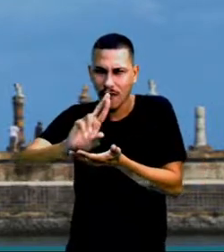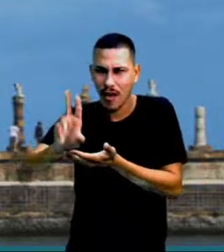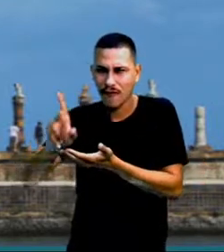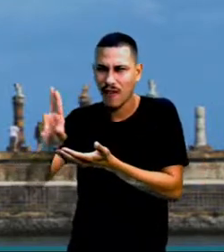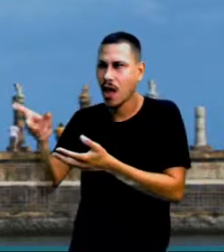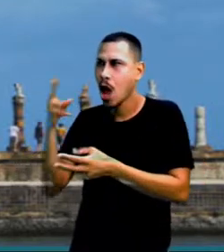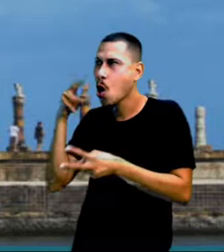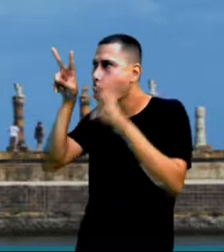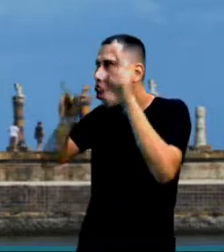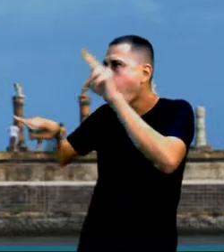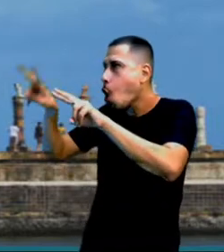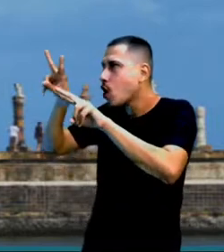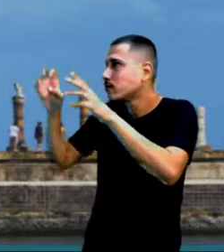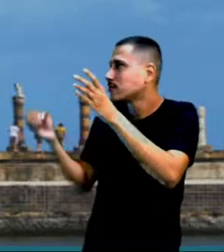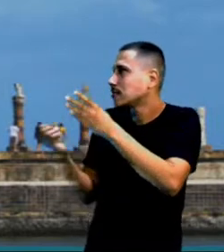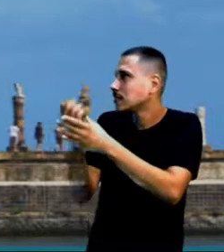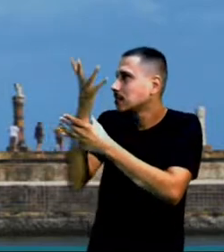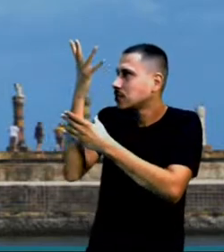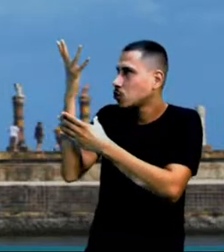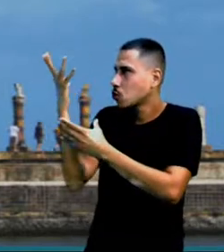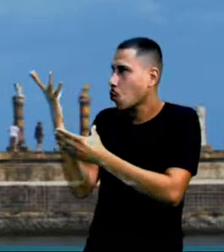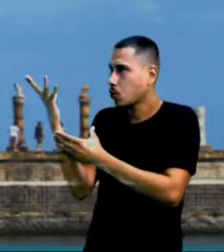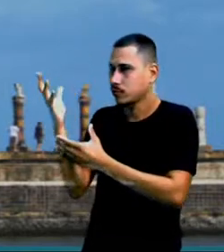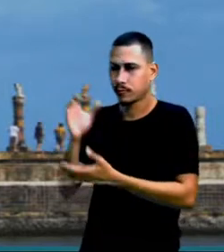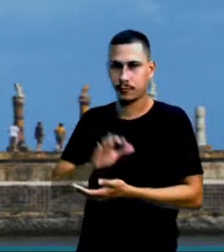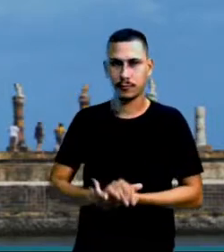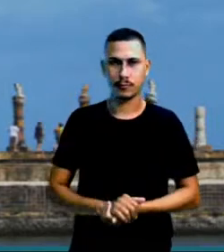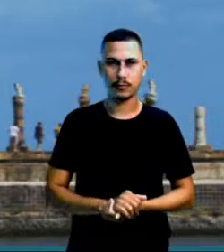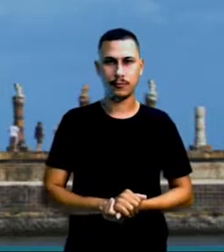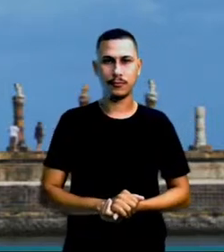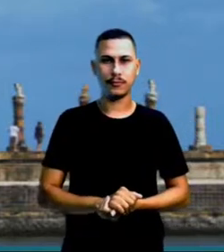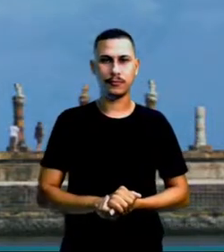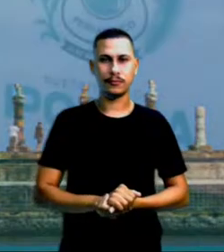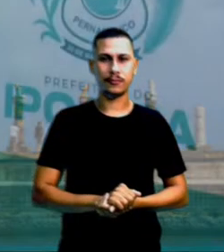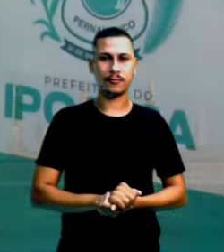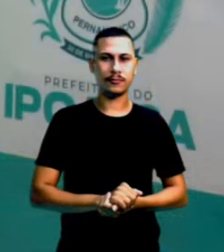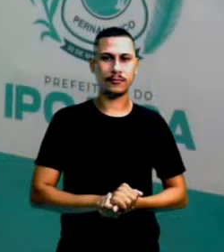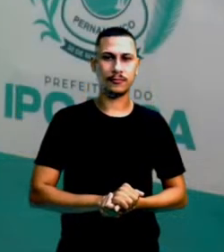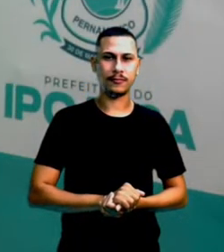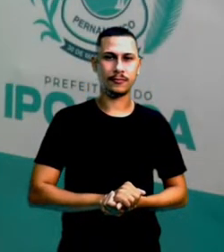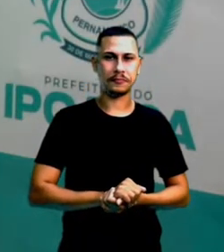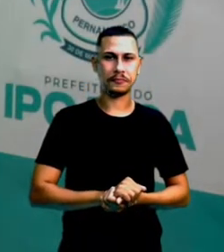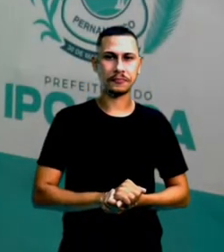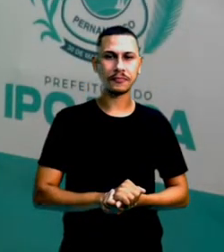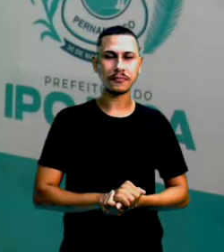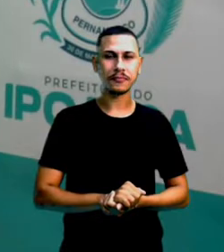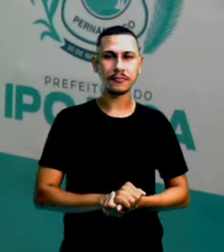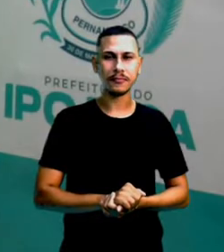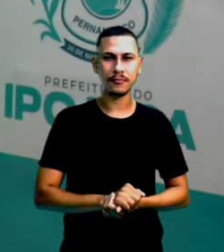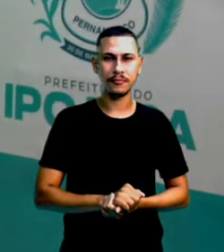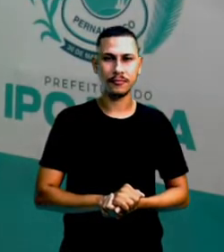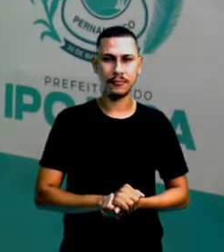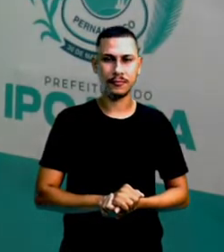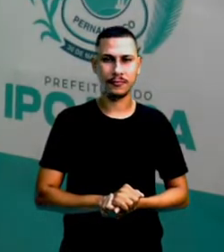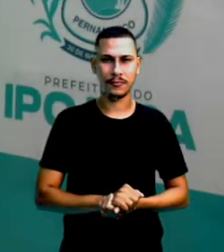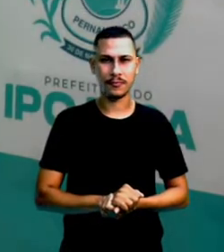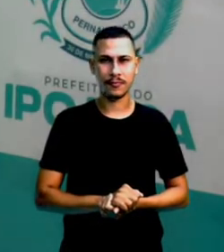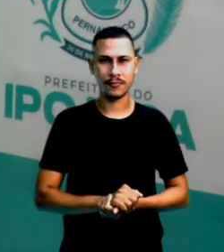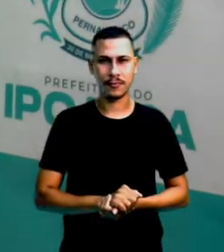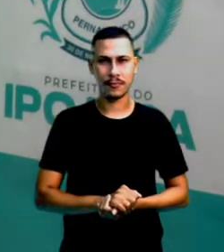também. Agora, não são grandes como ela, né? Mas são maiores do que uma pessoa, maiores que um ser humano. Beleza? E